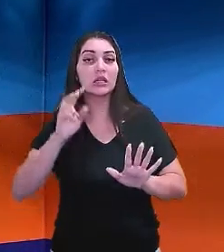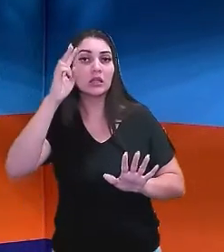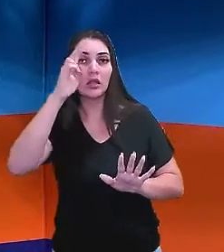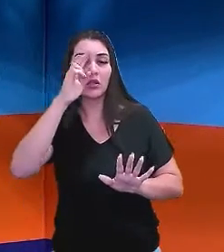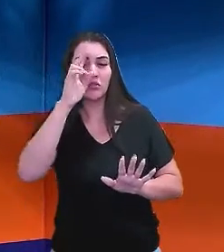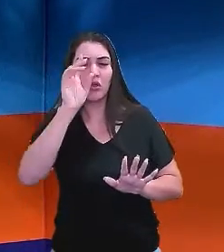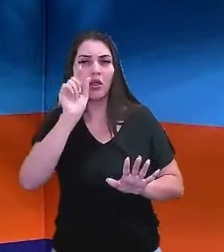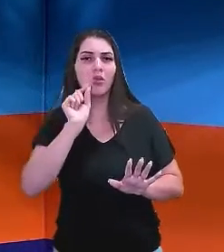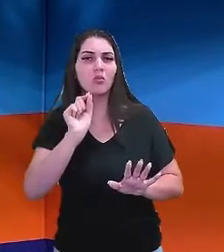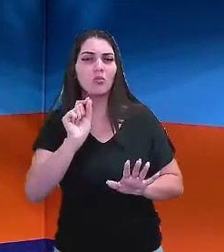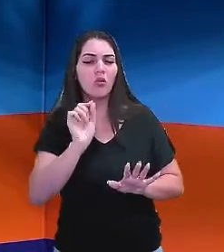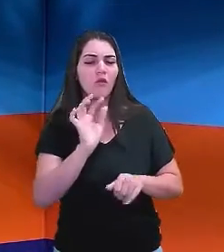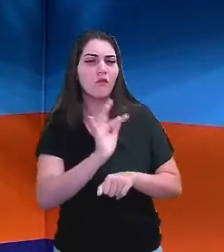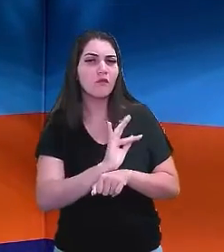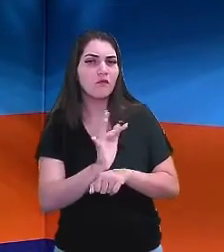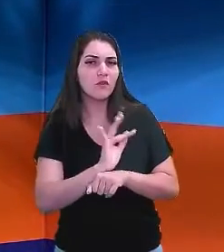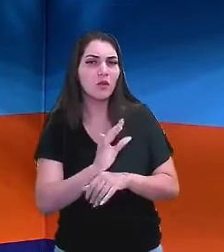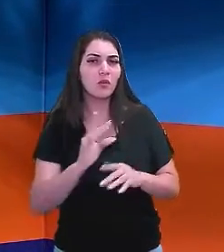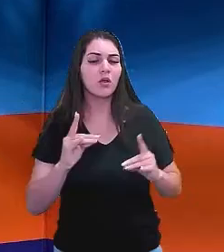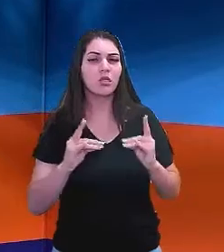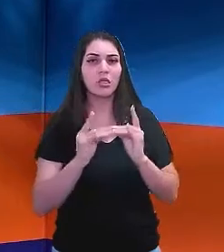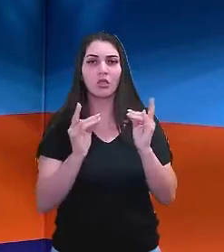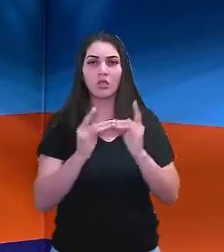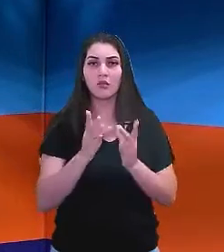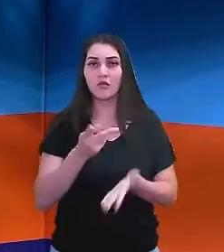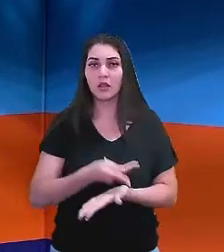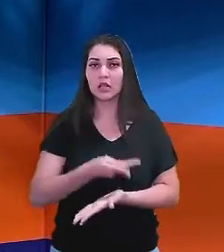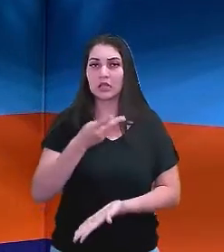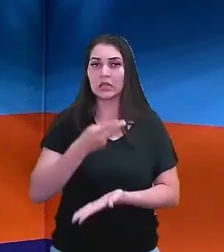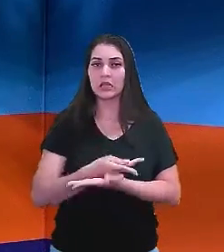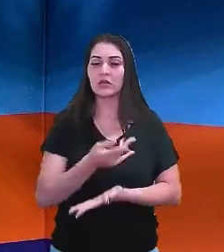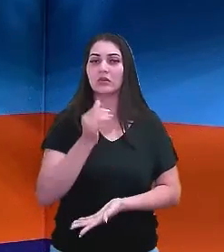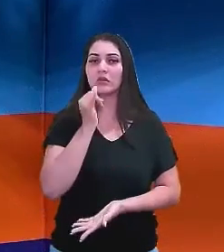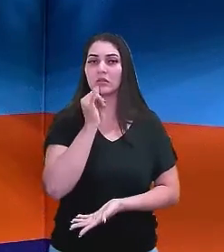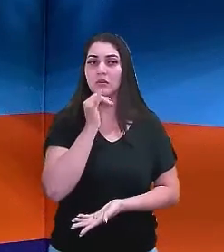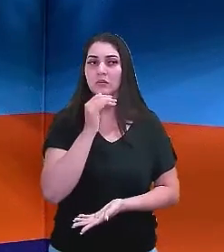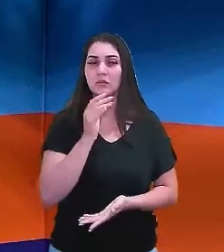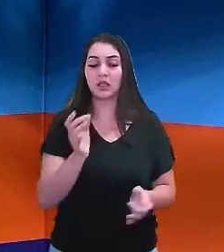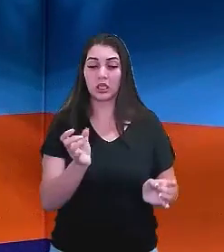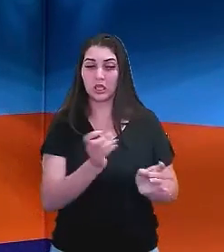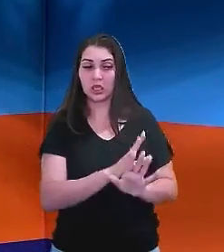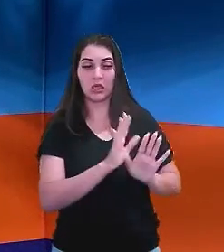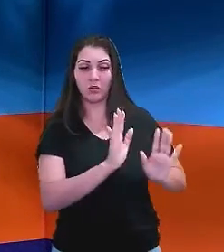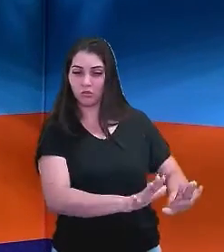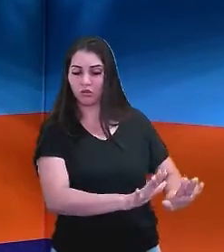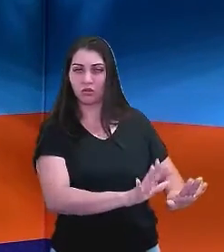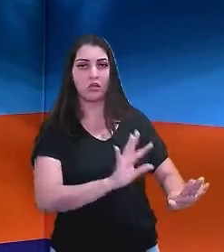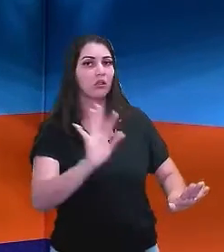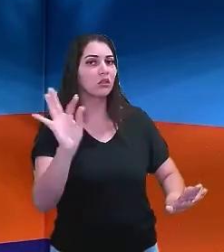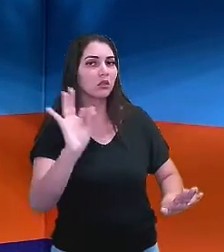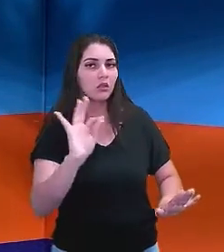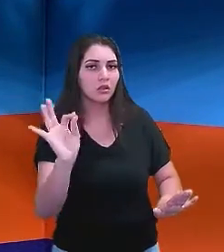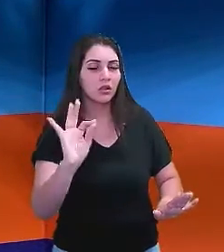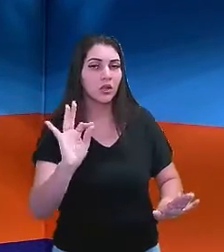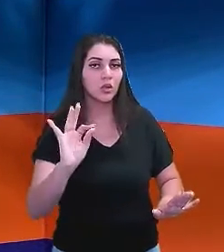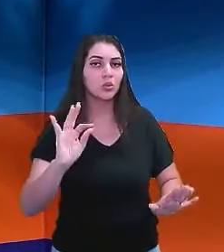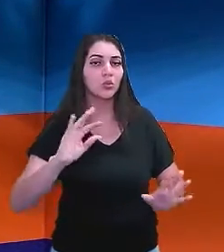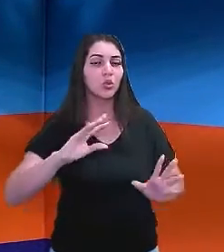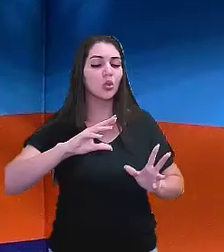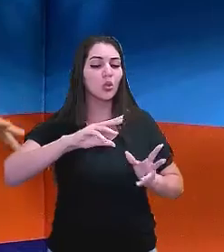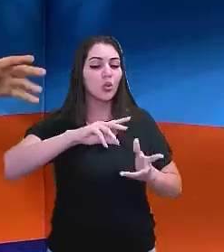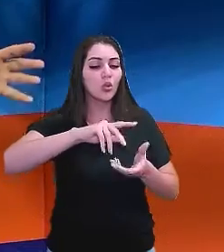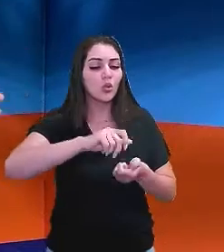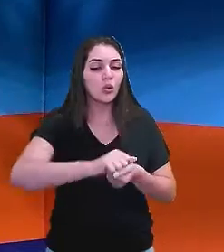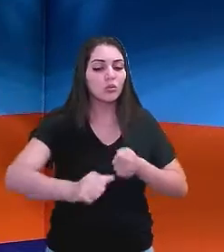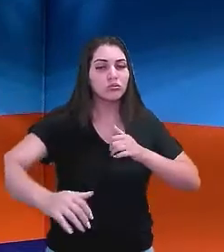um filme, não é como uma novela, que acontece uma coisa, pronto, acabou ali. Não. Todo o